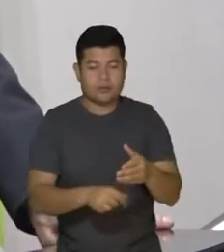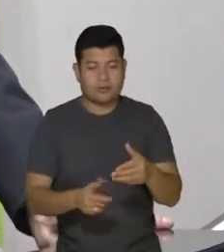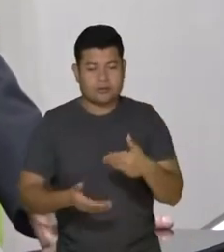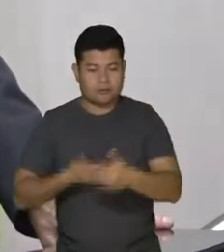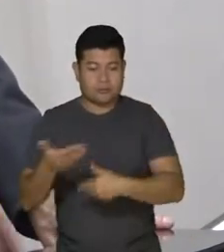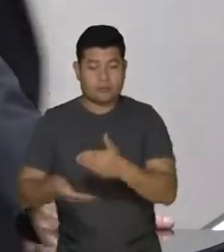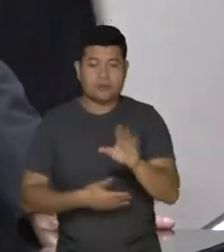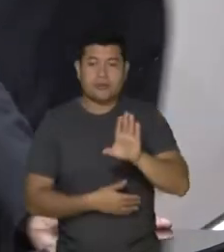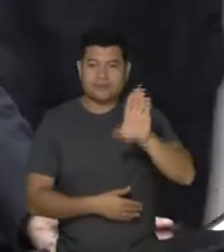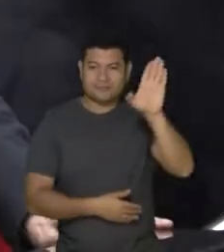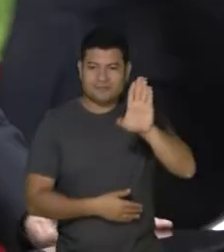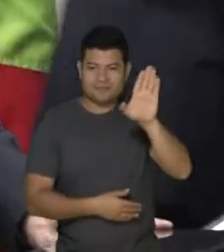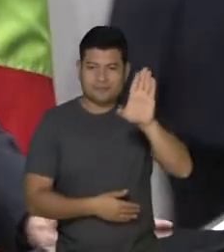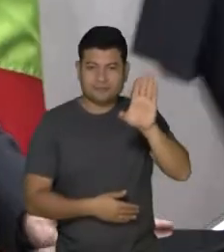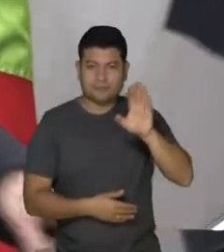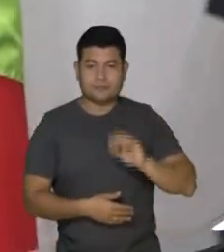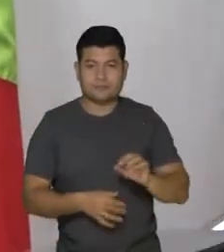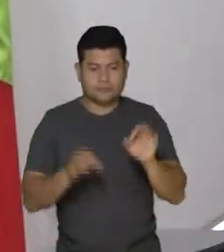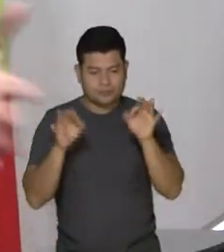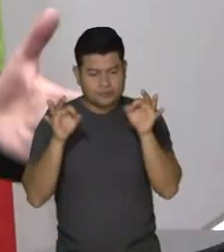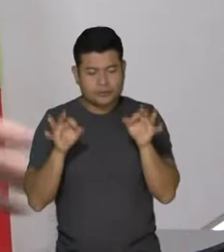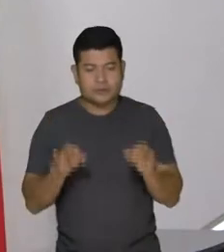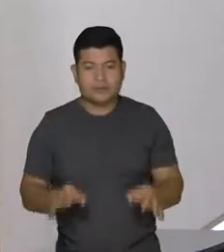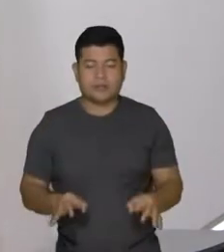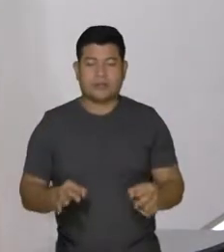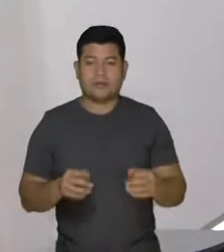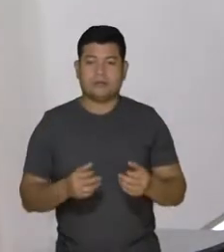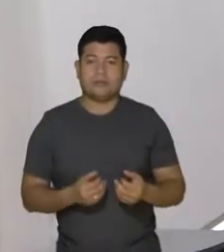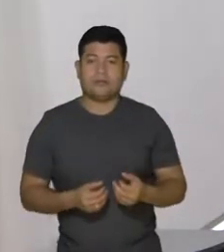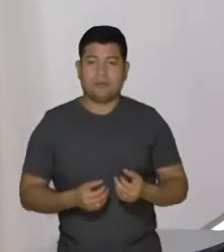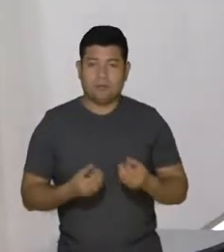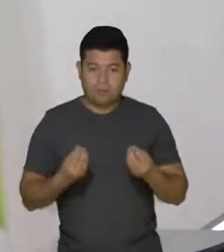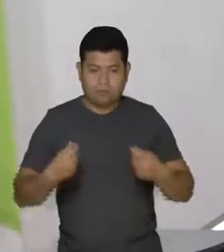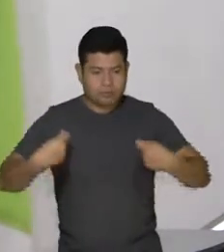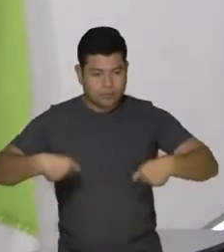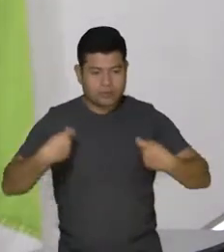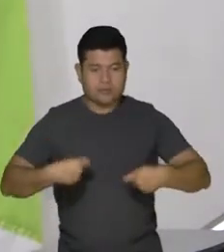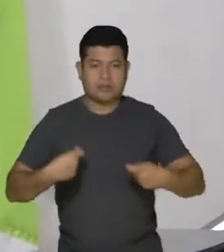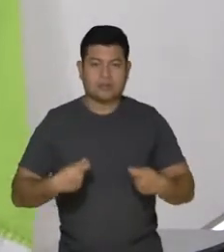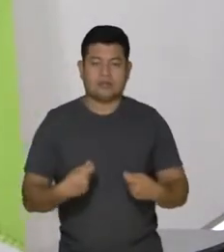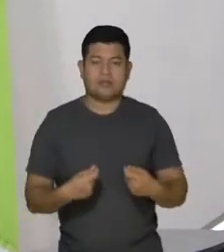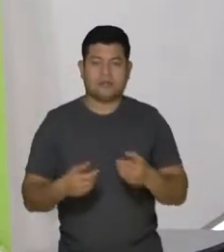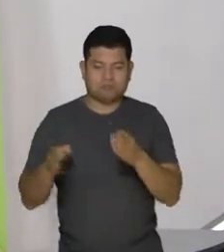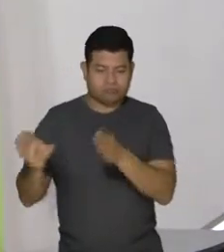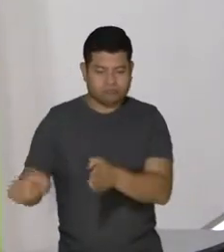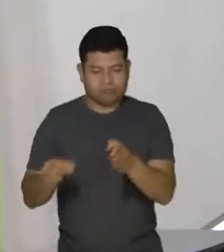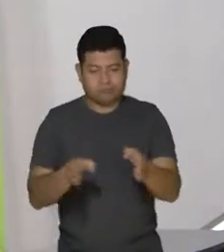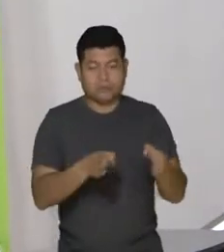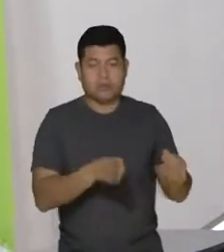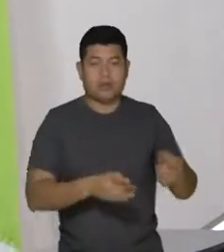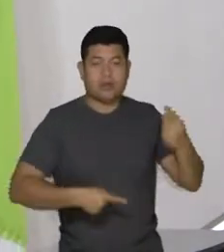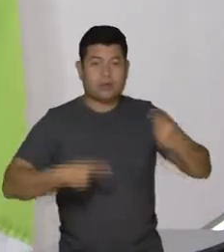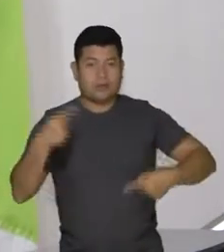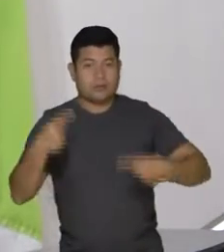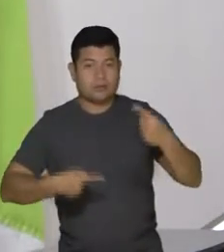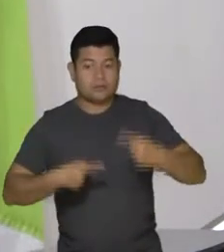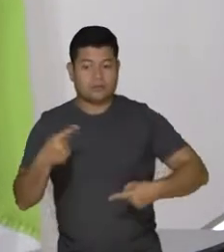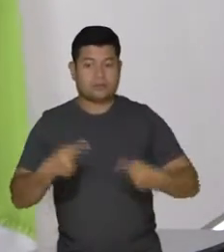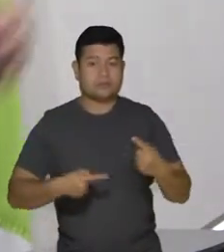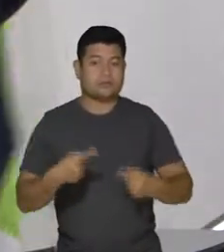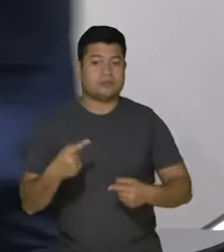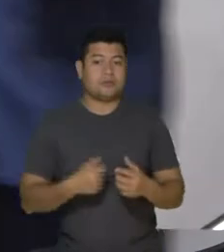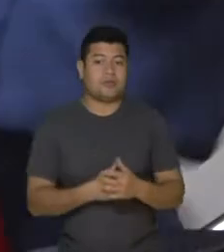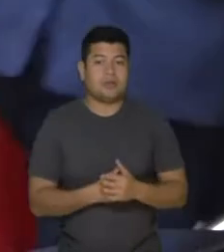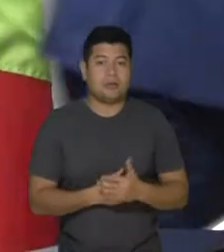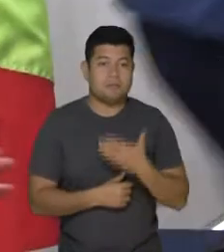de forma correta digna como deve ser realmente o processo eleitoral debatendo aquilo que é o melhor